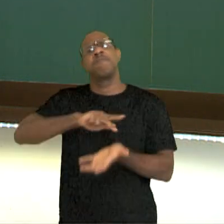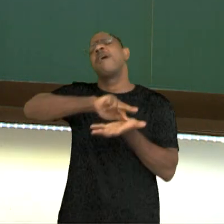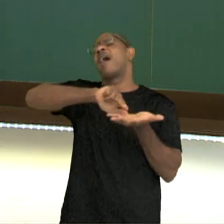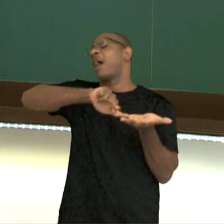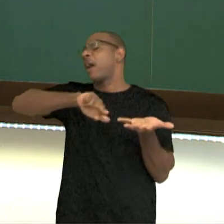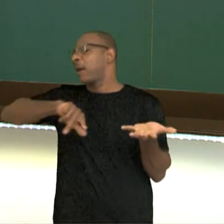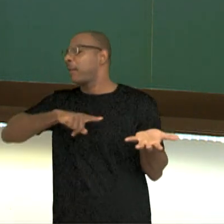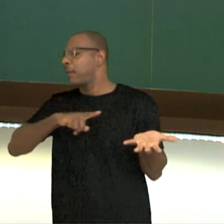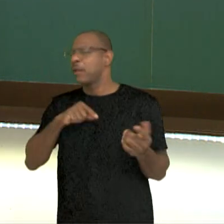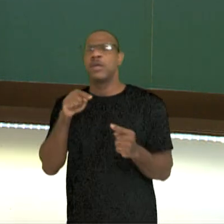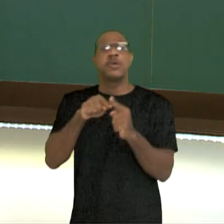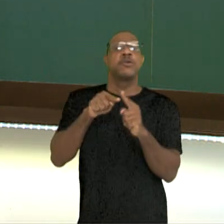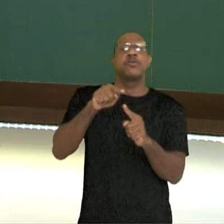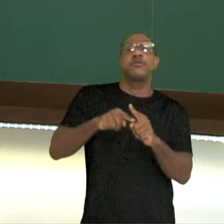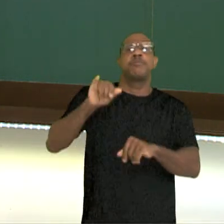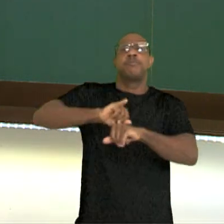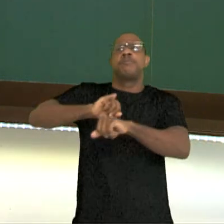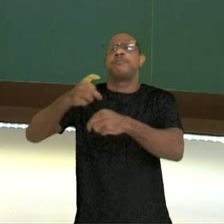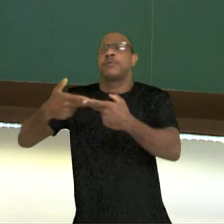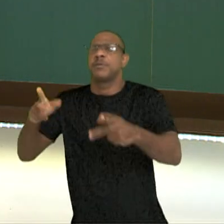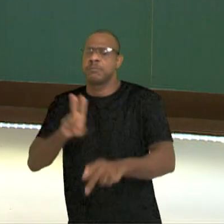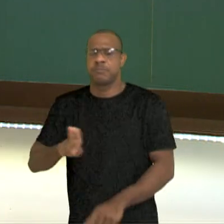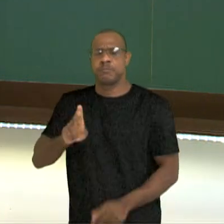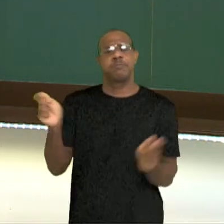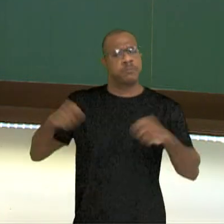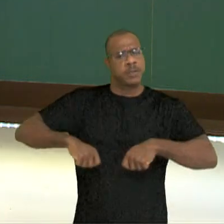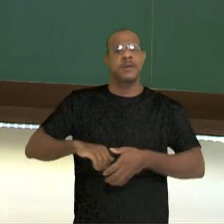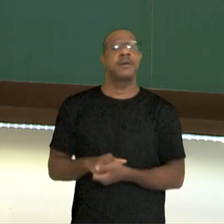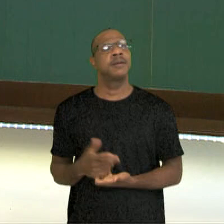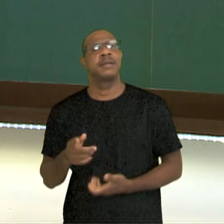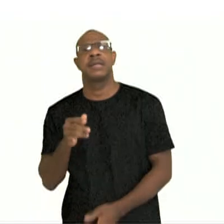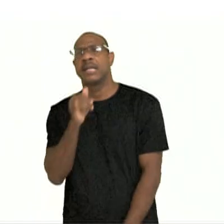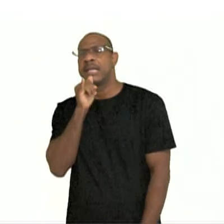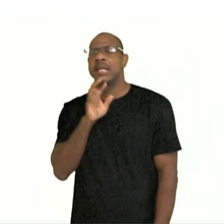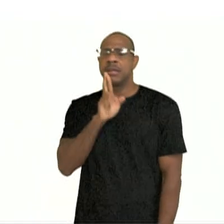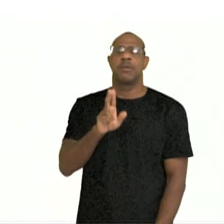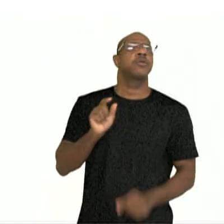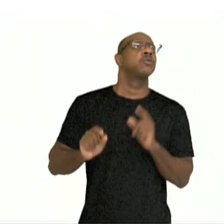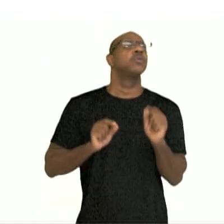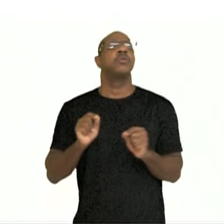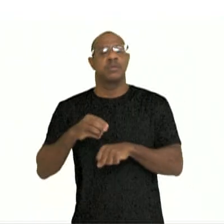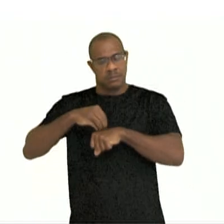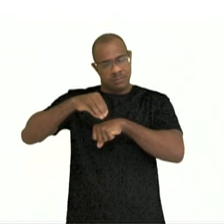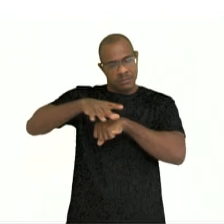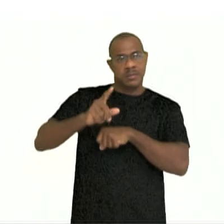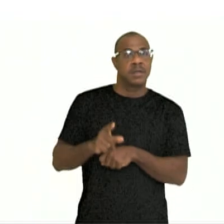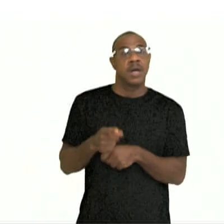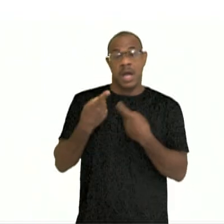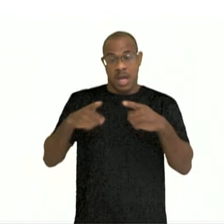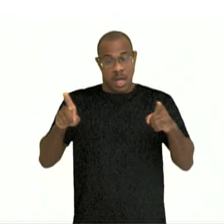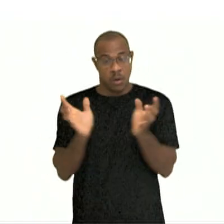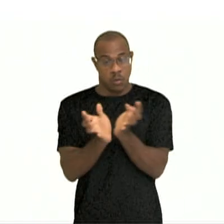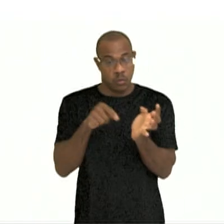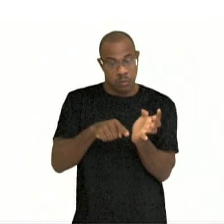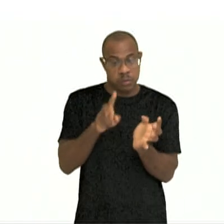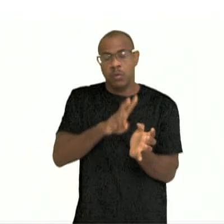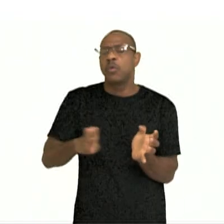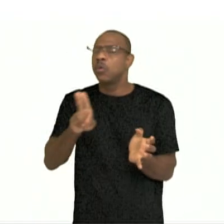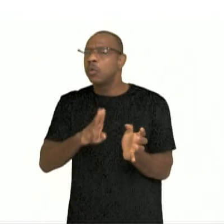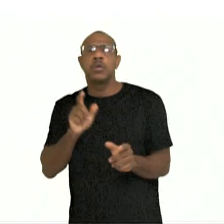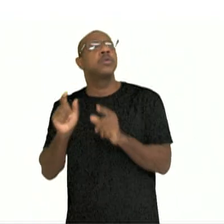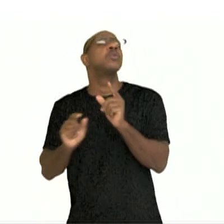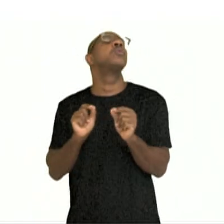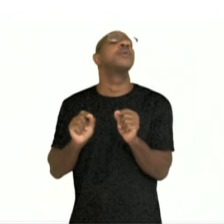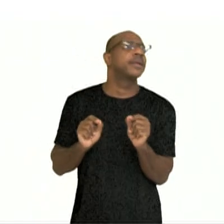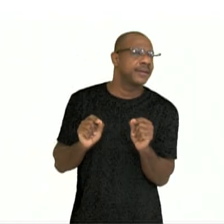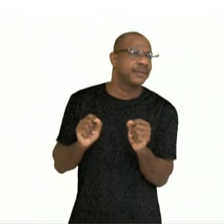variados os tipos de objetos que nós podemos utilizar. Como resposta, eu vou sugerir que muitos músicos utilizam, além dos instrumentos musicais